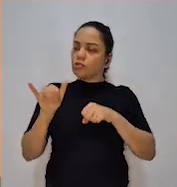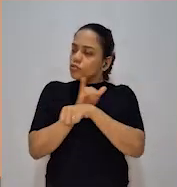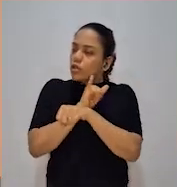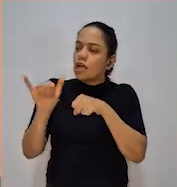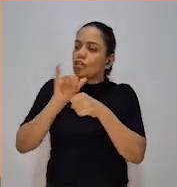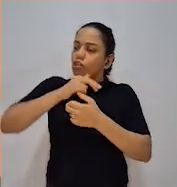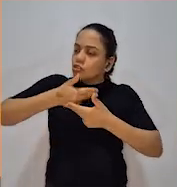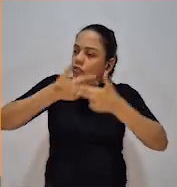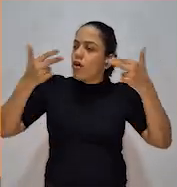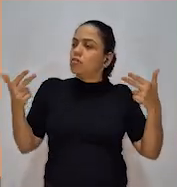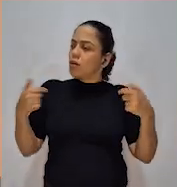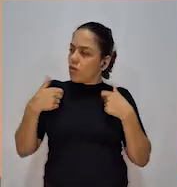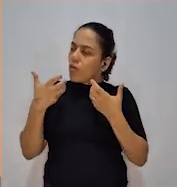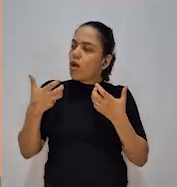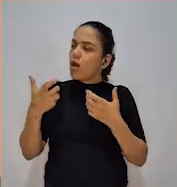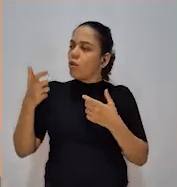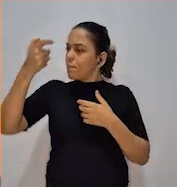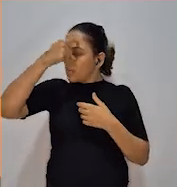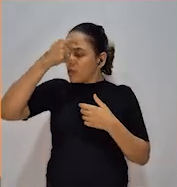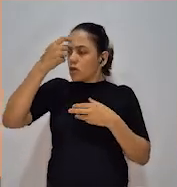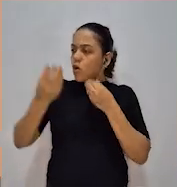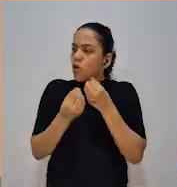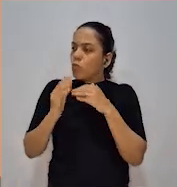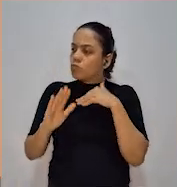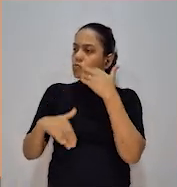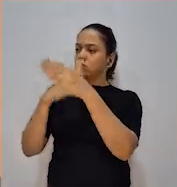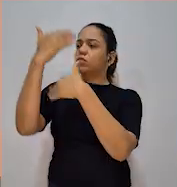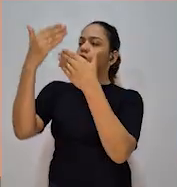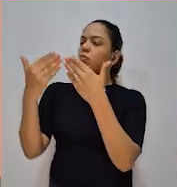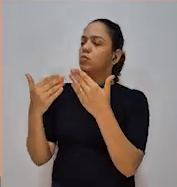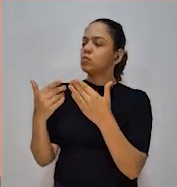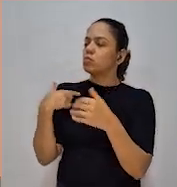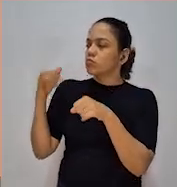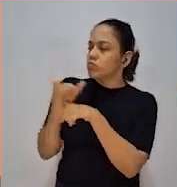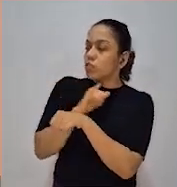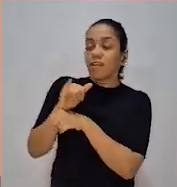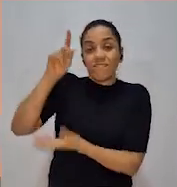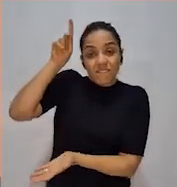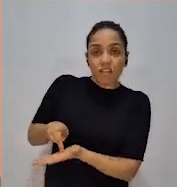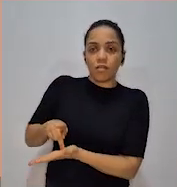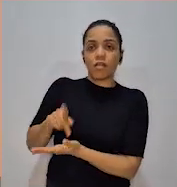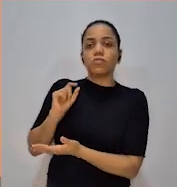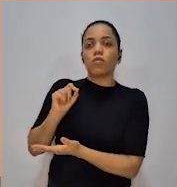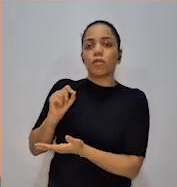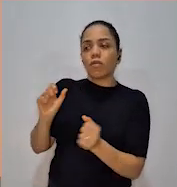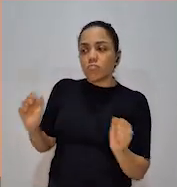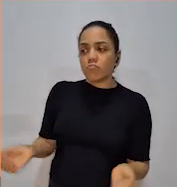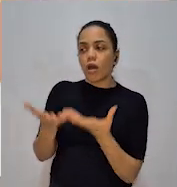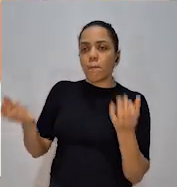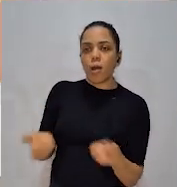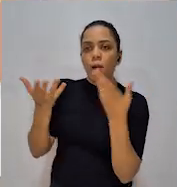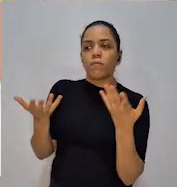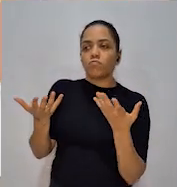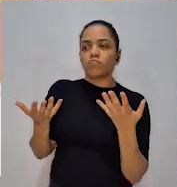e que se fez necessário pensar nesse desenvolvimento em estratégias de fato que vão promover diversidade.